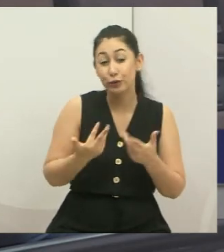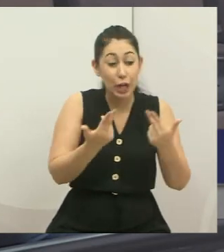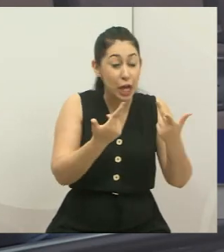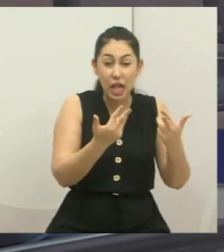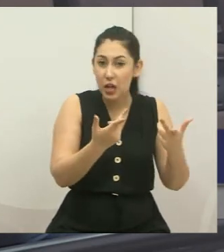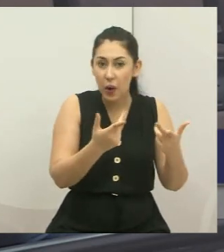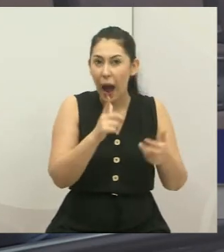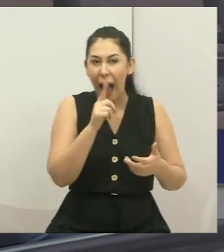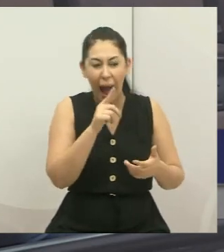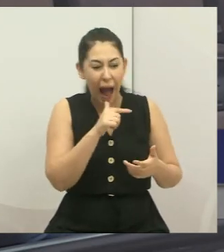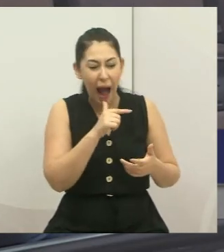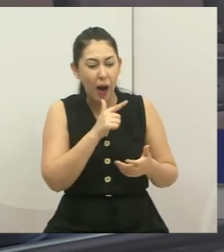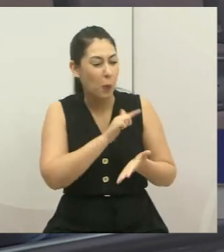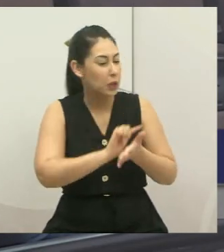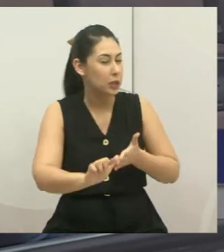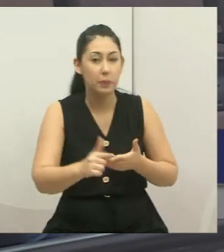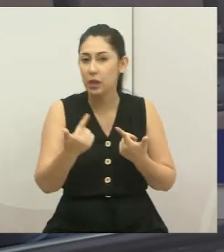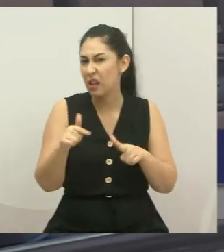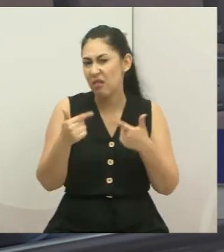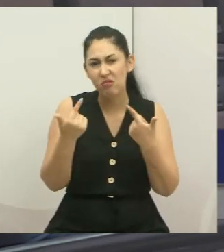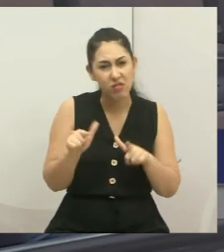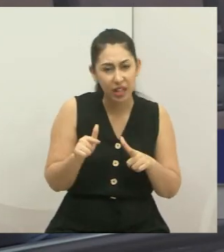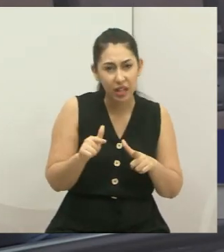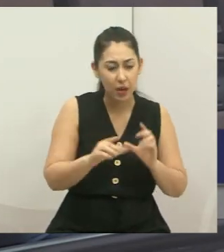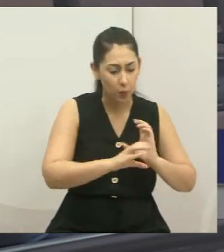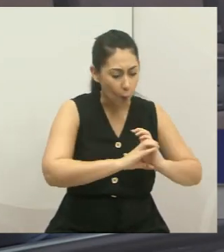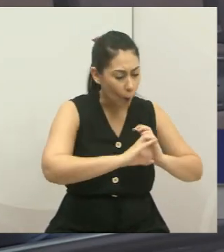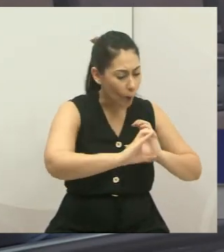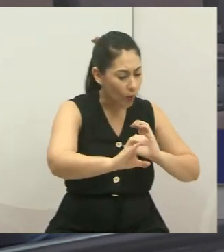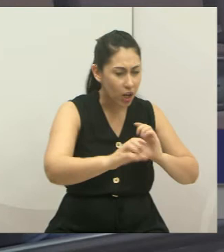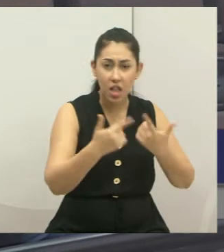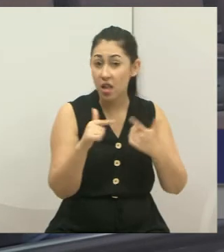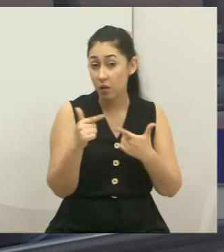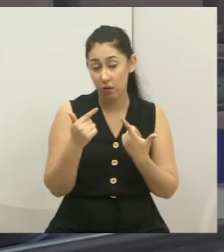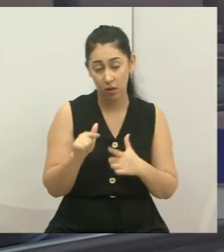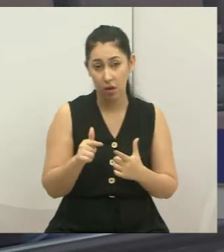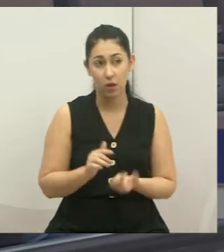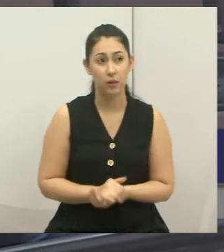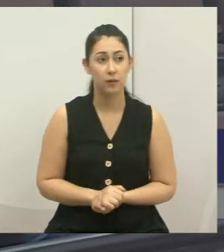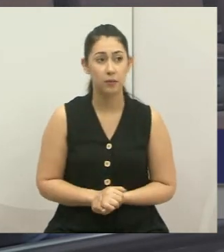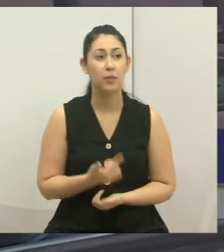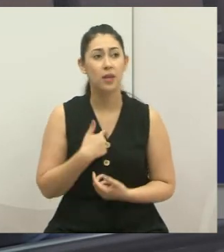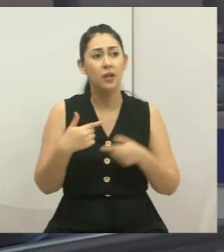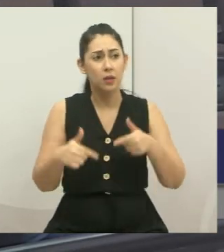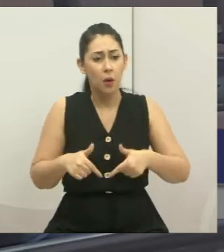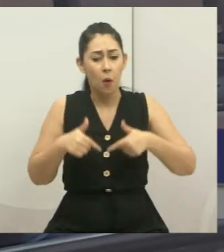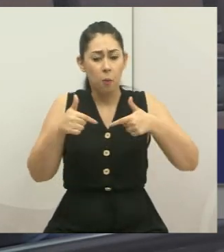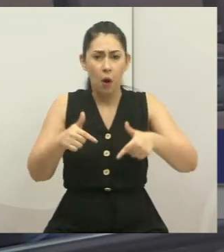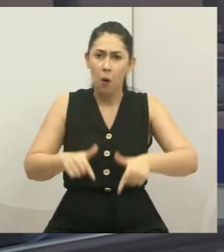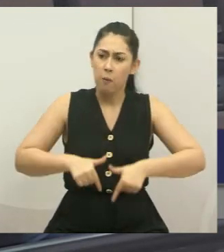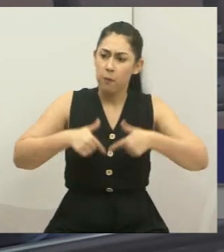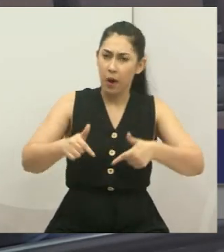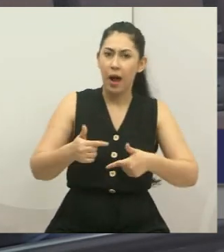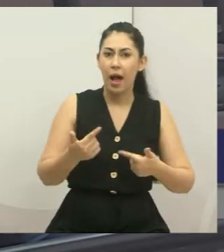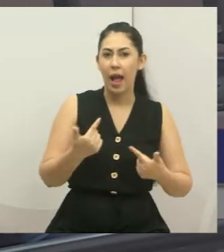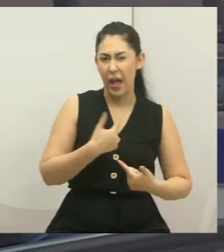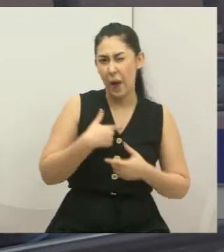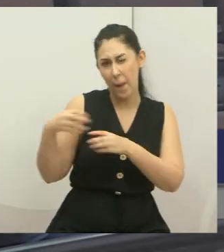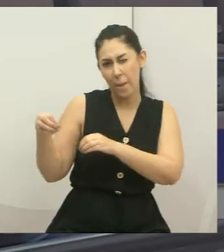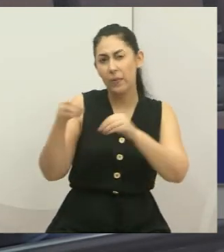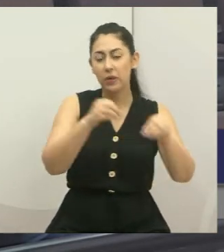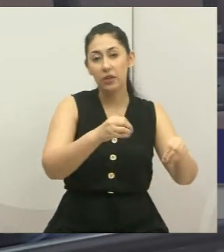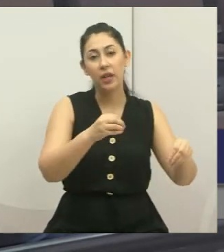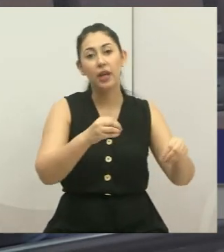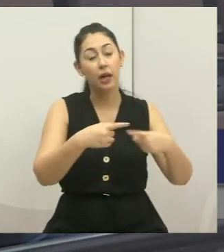básico, não tem rede de água, nem rede de esgoto lá. Eu venho lutando nessa época, sou morador daqui, mas tenho parentes lá